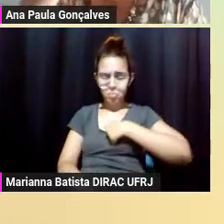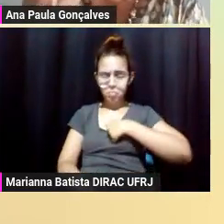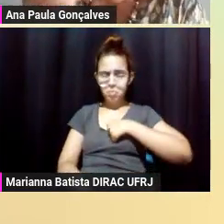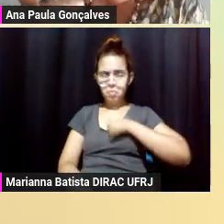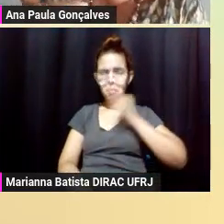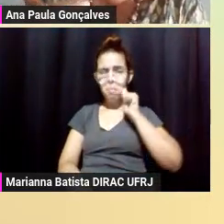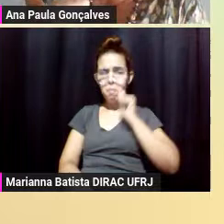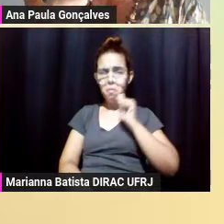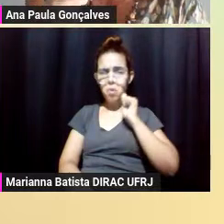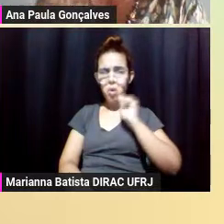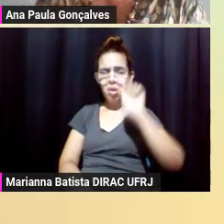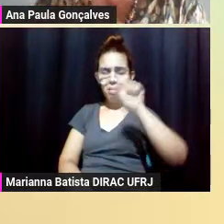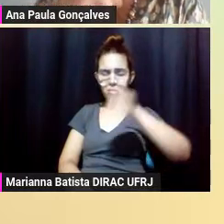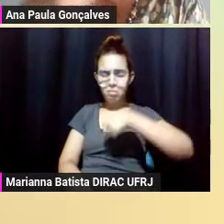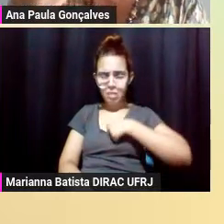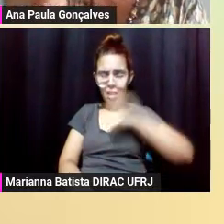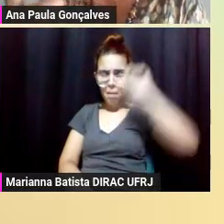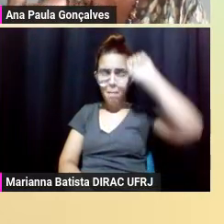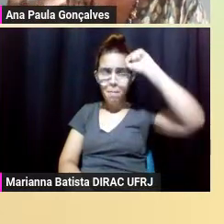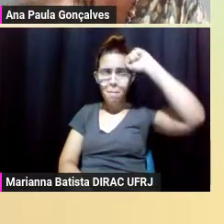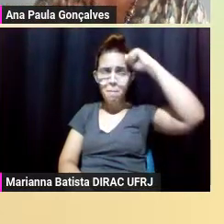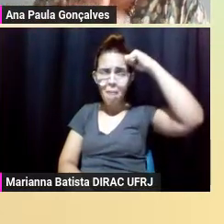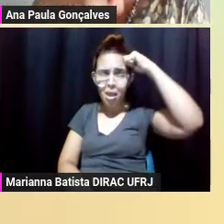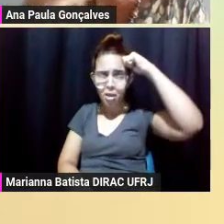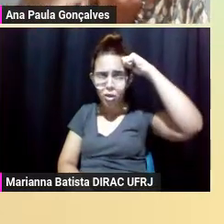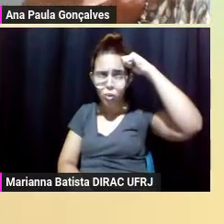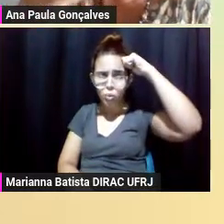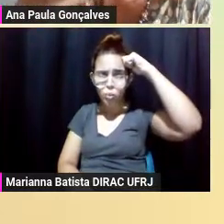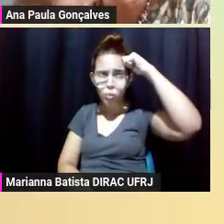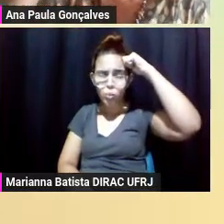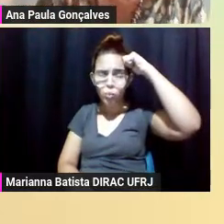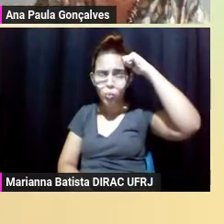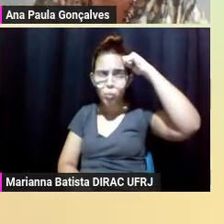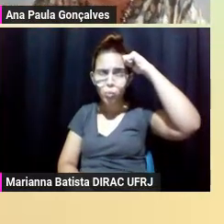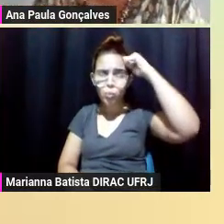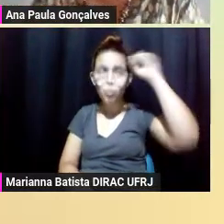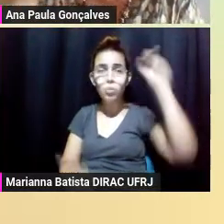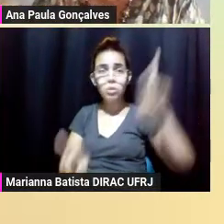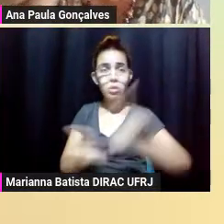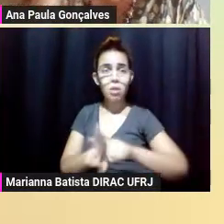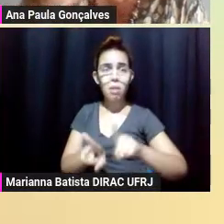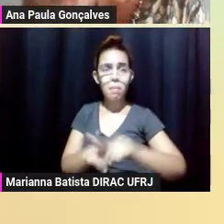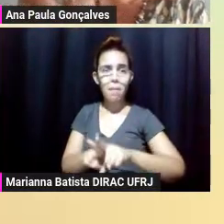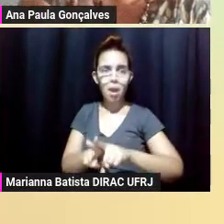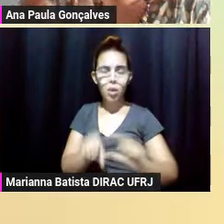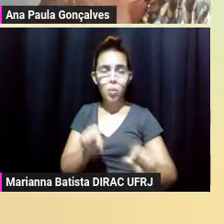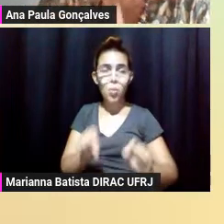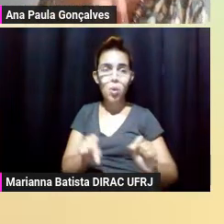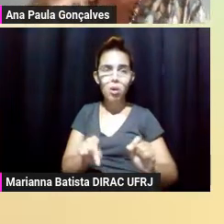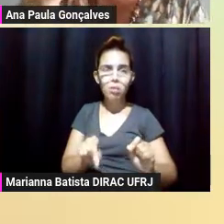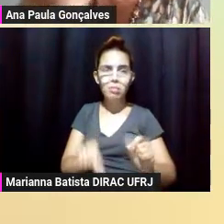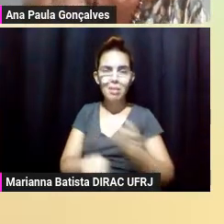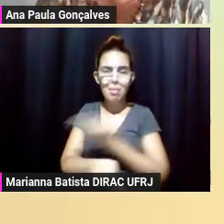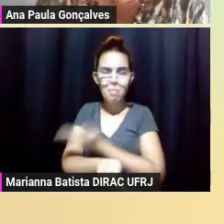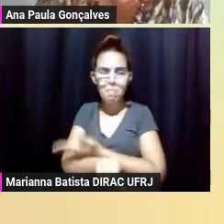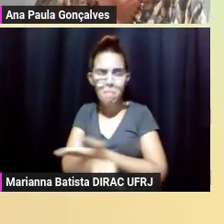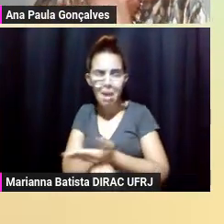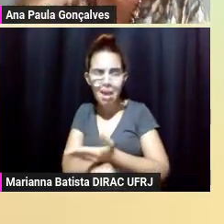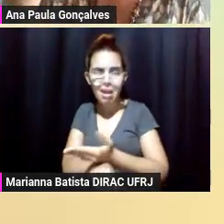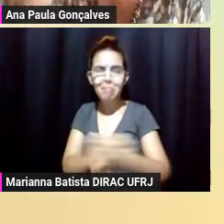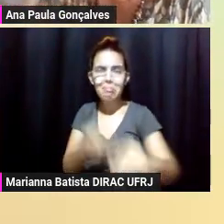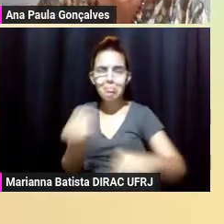não retinto, porque ainda tem esse lugar de ser muito branca para ser preta, muito preta para ser branca,